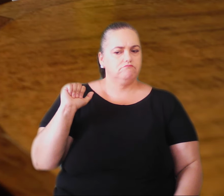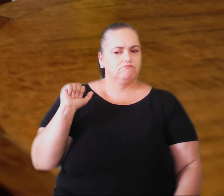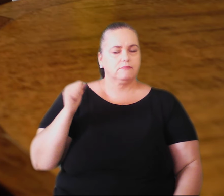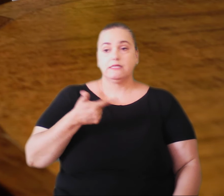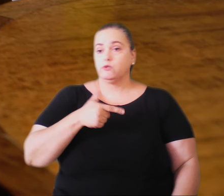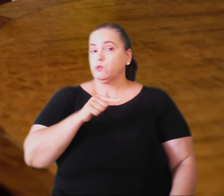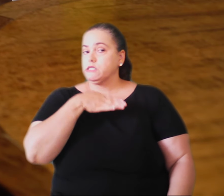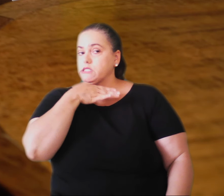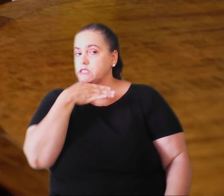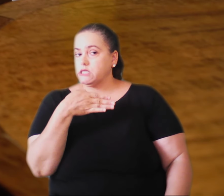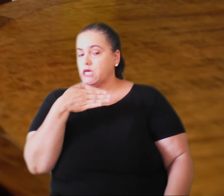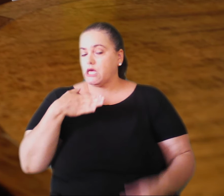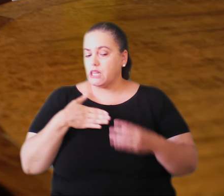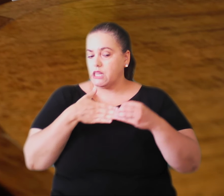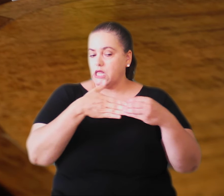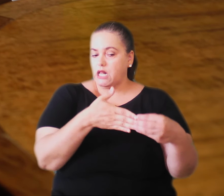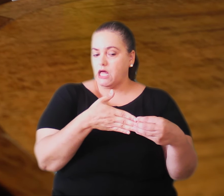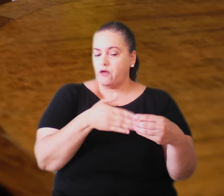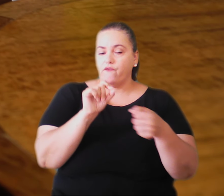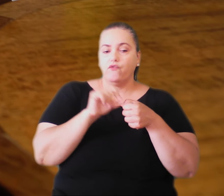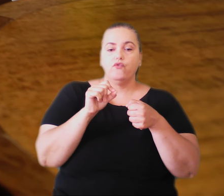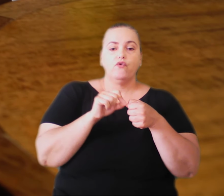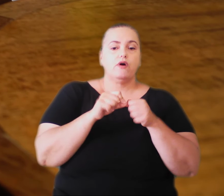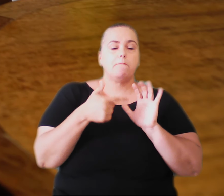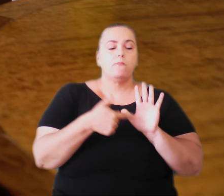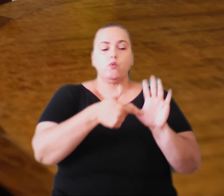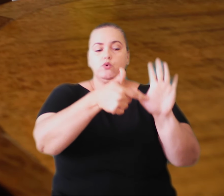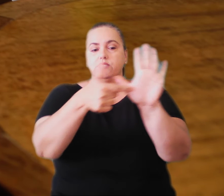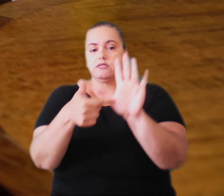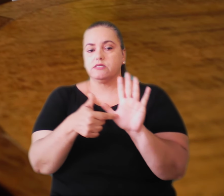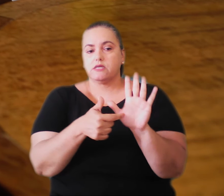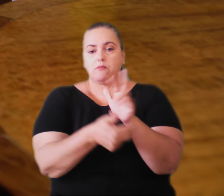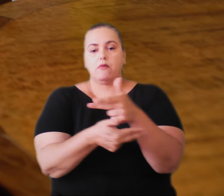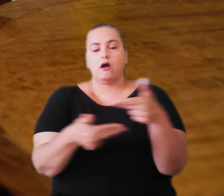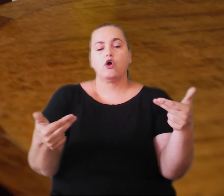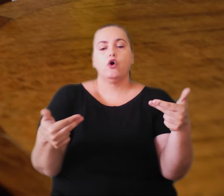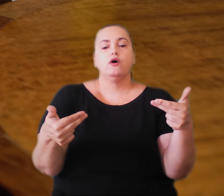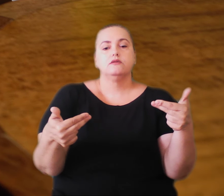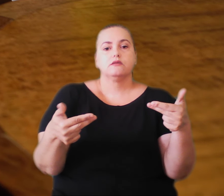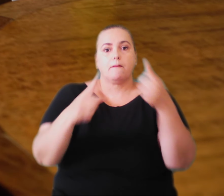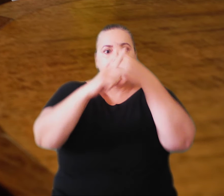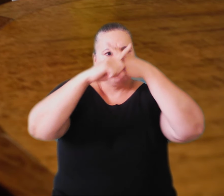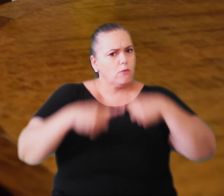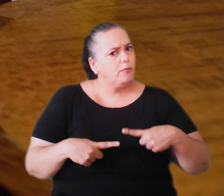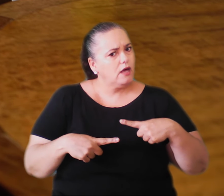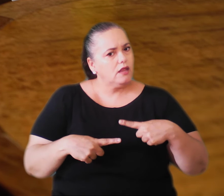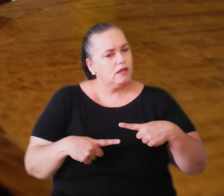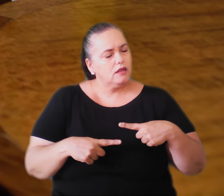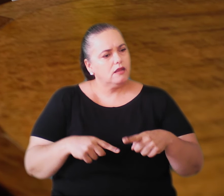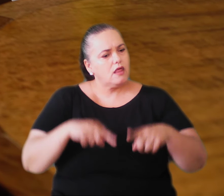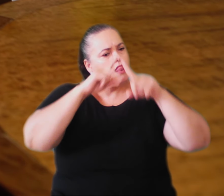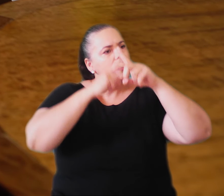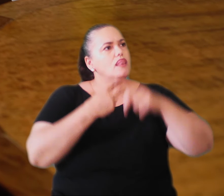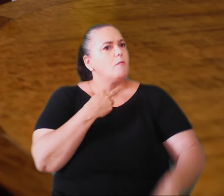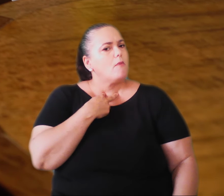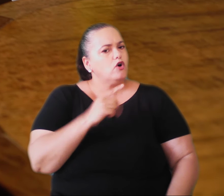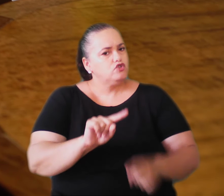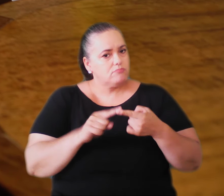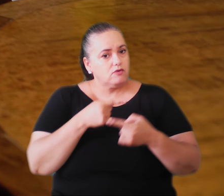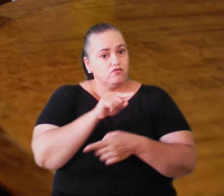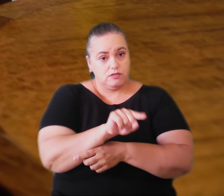ninguém das direção ali. Eu vou mostrar para vocês uma coisa que é proibido. Não pode, mas